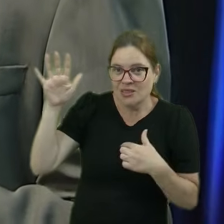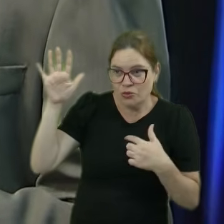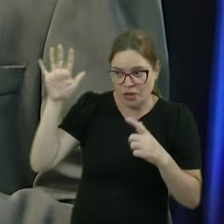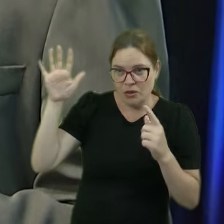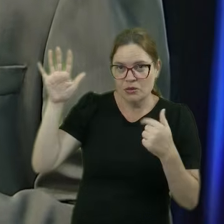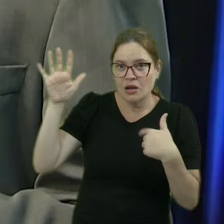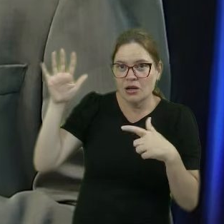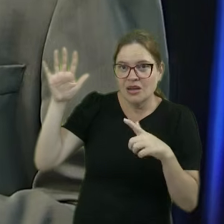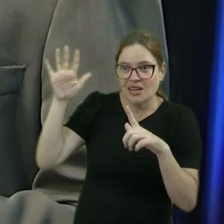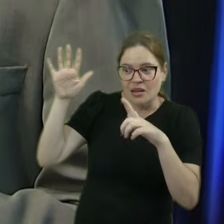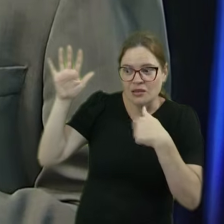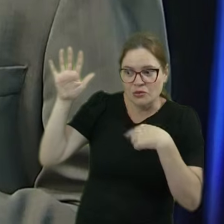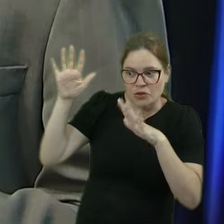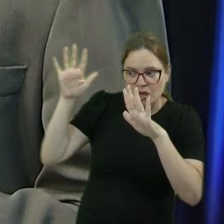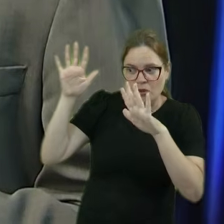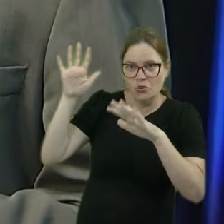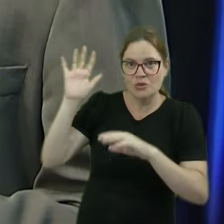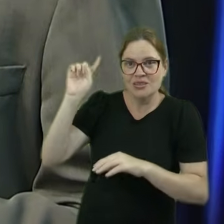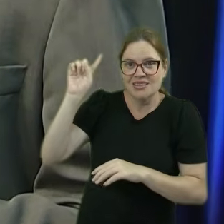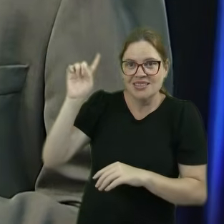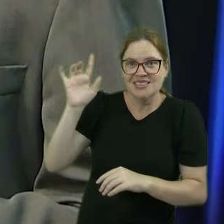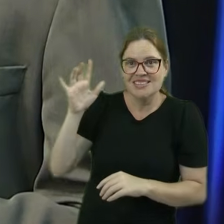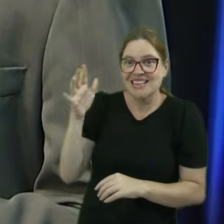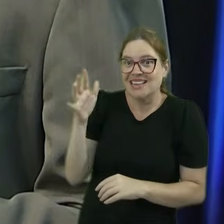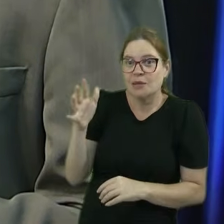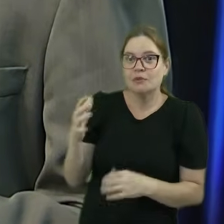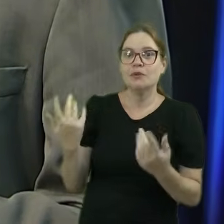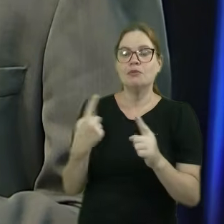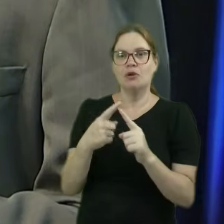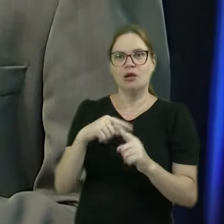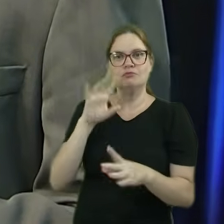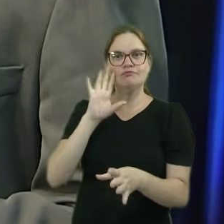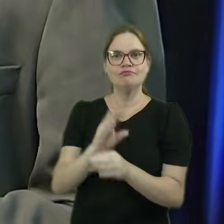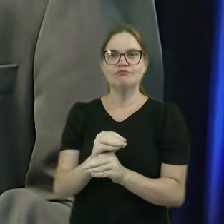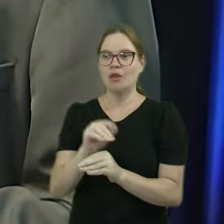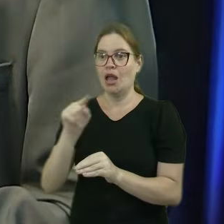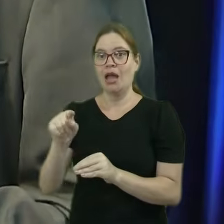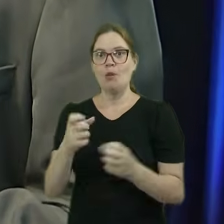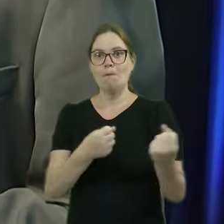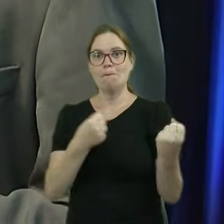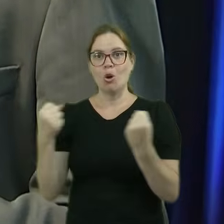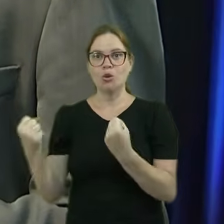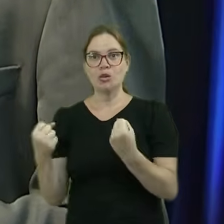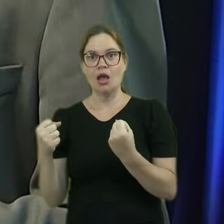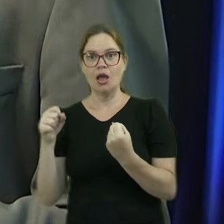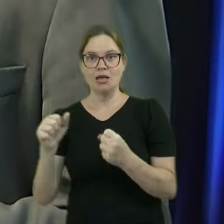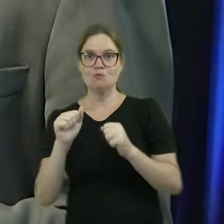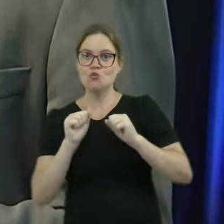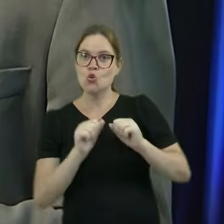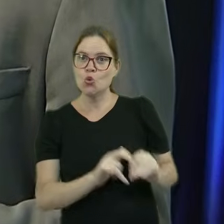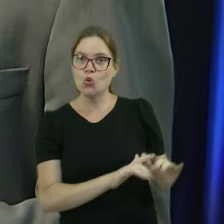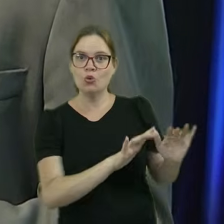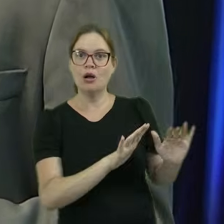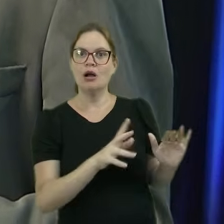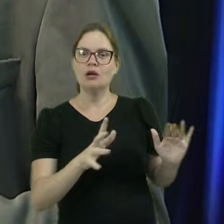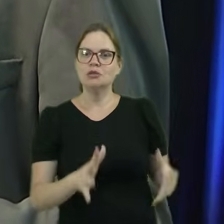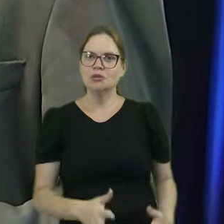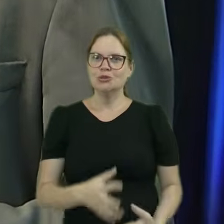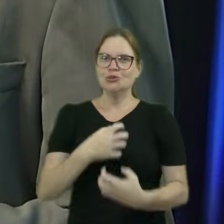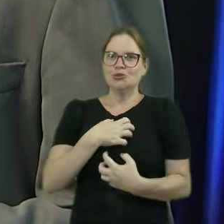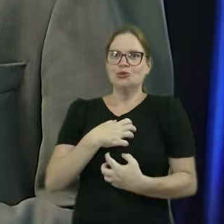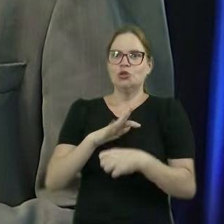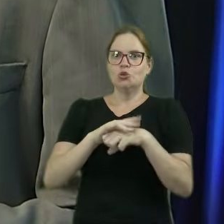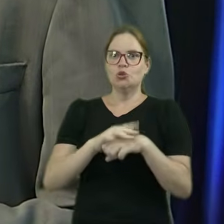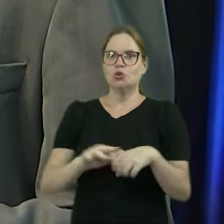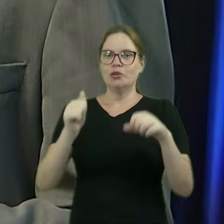afirmou que era ela, porque a virtude que saiu de Jesus, o toque foi tão impactante na vida dela, que agora